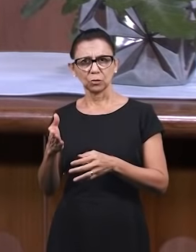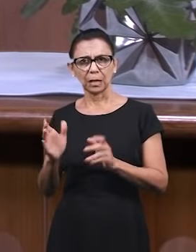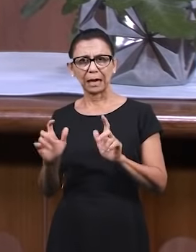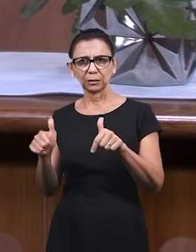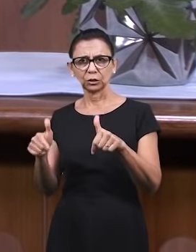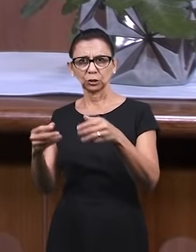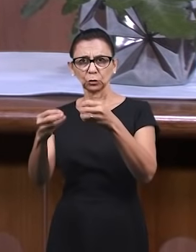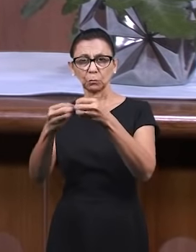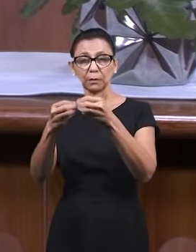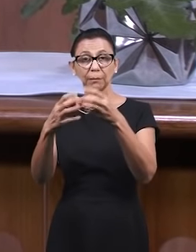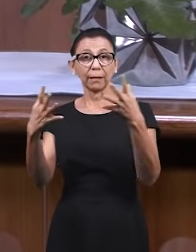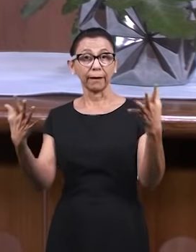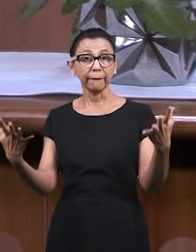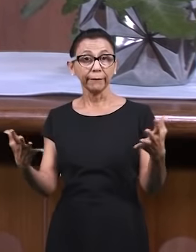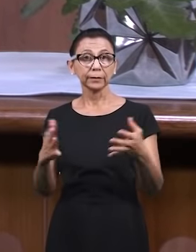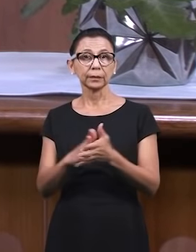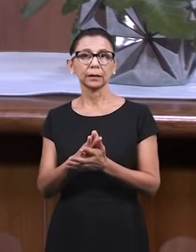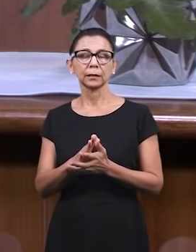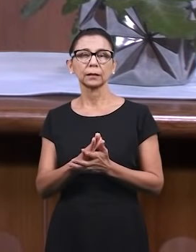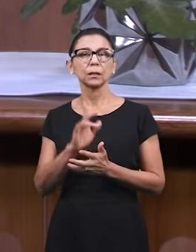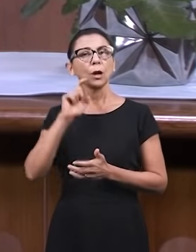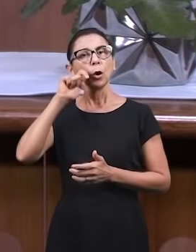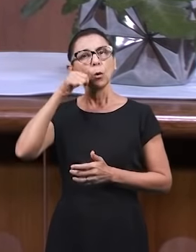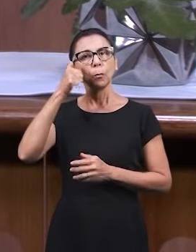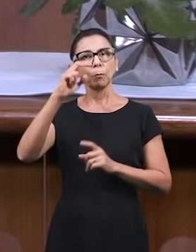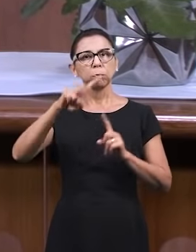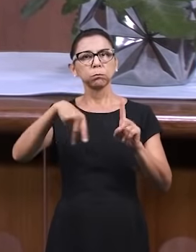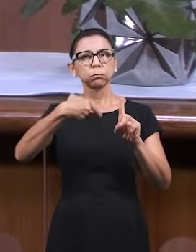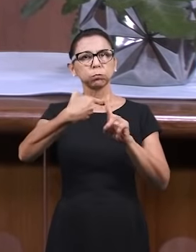que era da multiplicação dos pães.